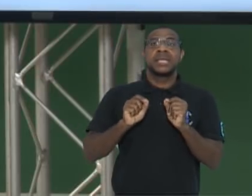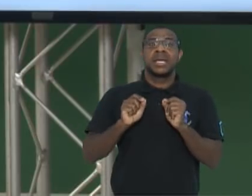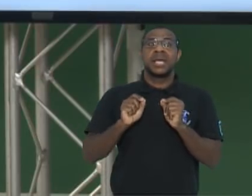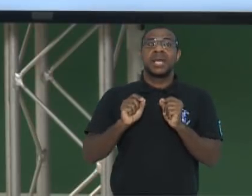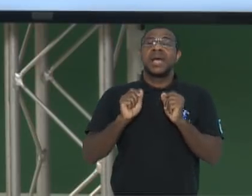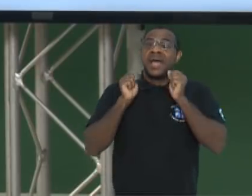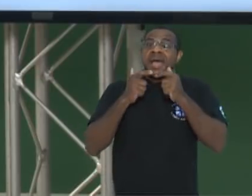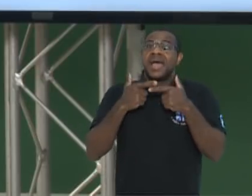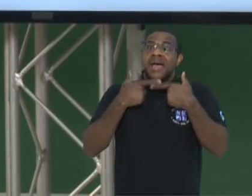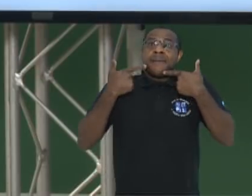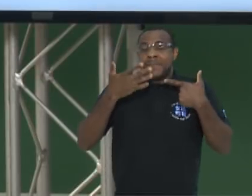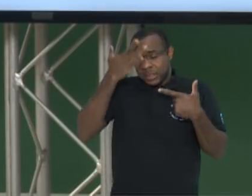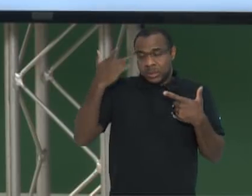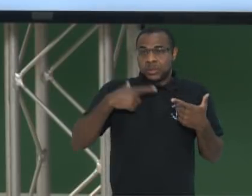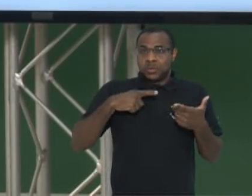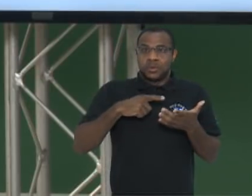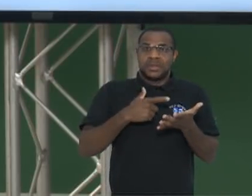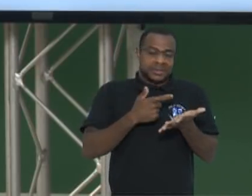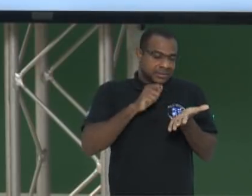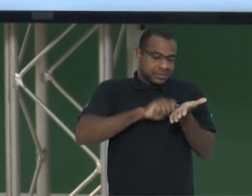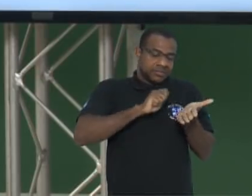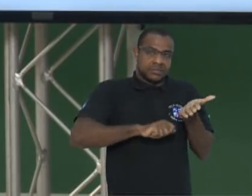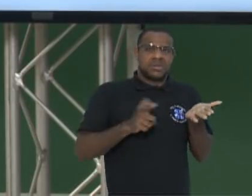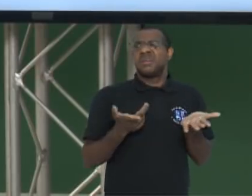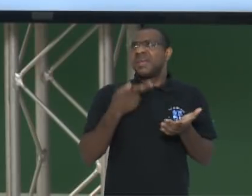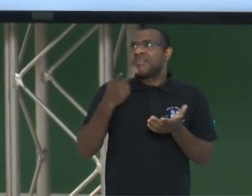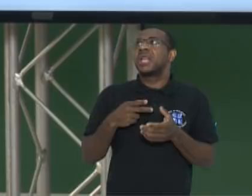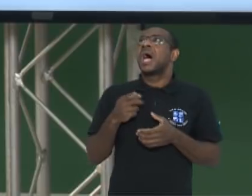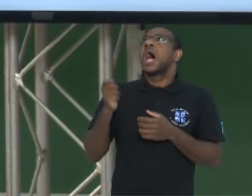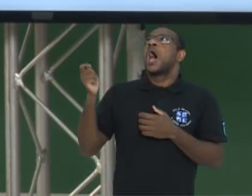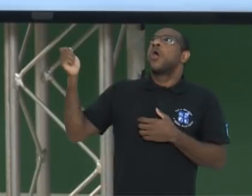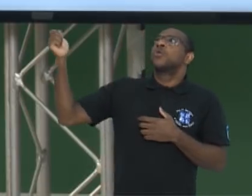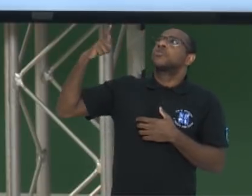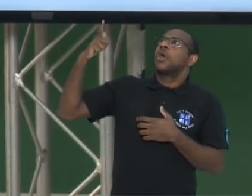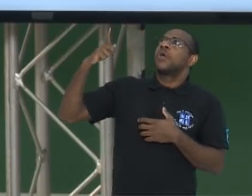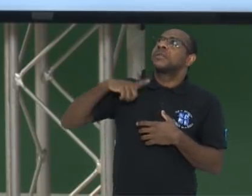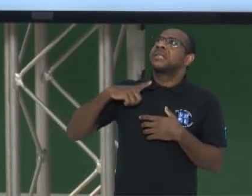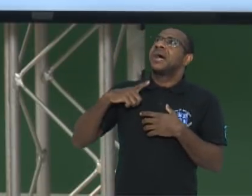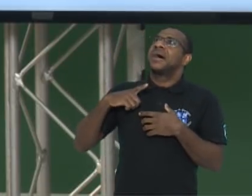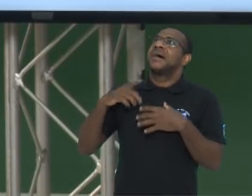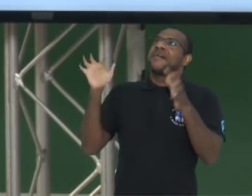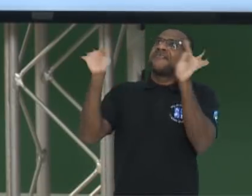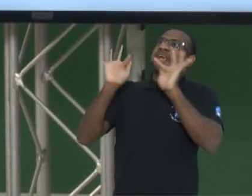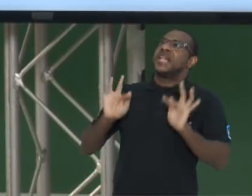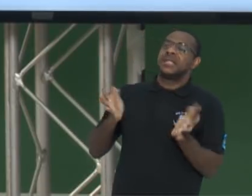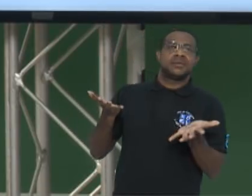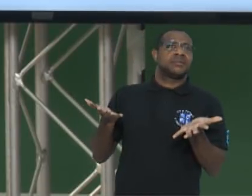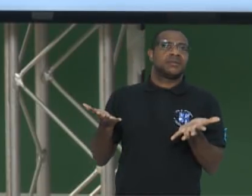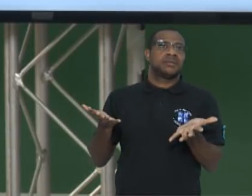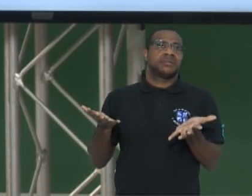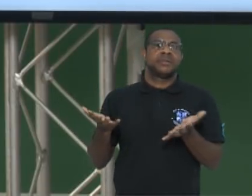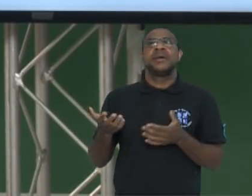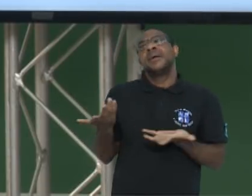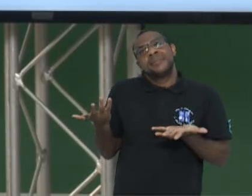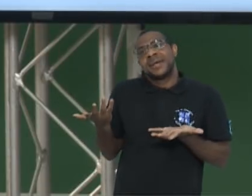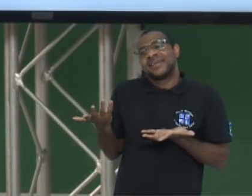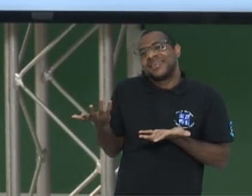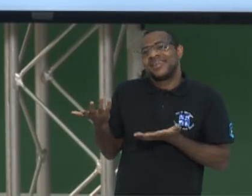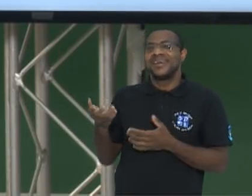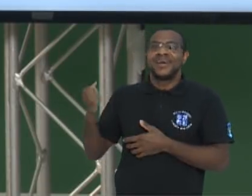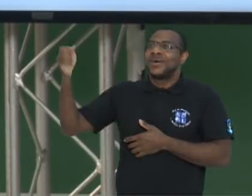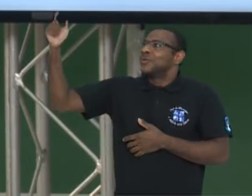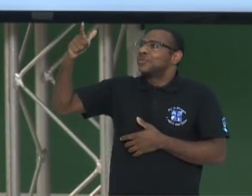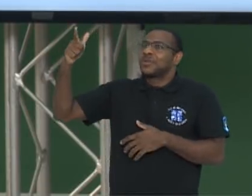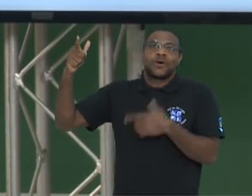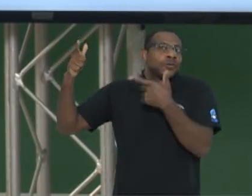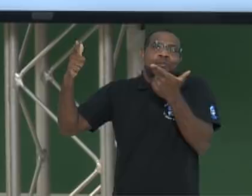seja a pessoa que escreve. E aí ele diz, o sol está feliz. Mas o sol a gente sabe que não tem características de felicidade ou tristeza como os seres